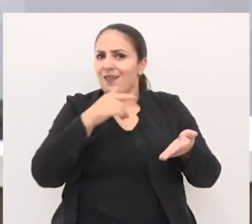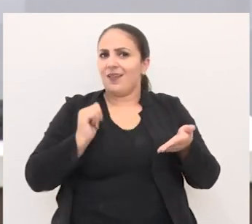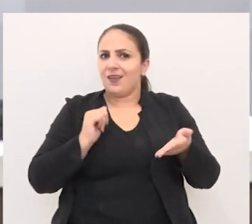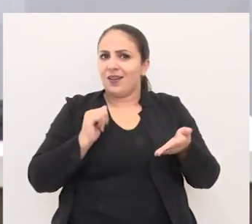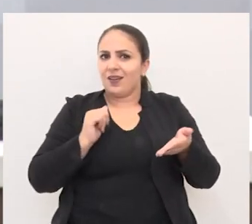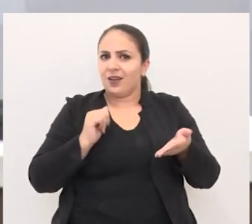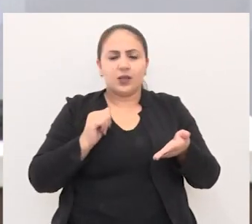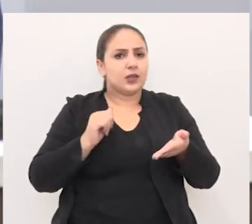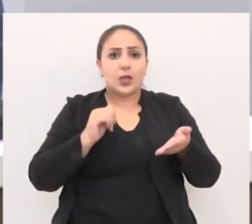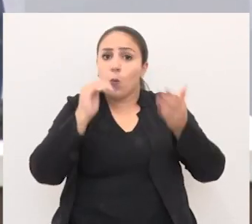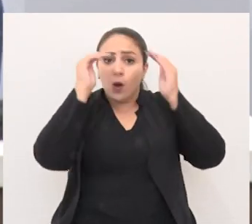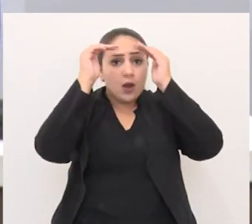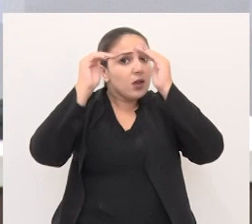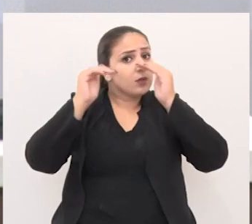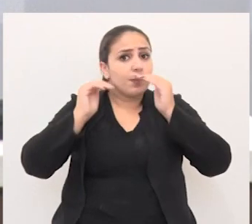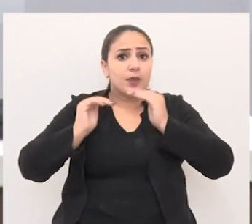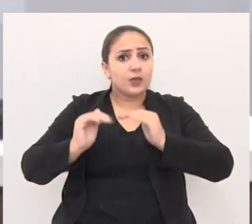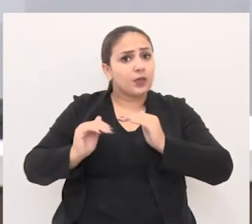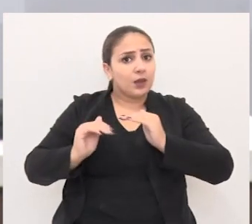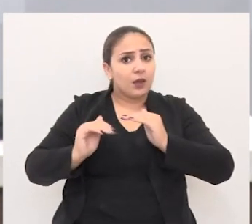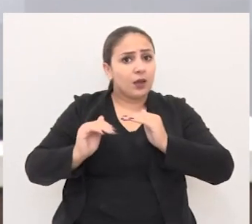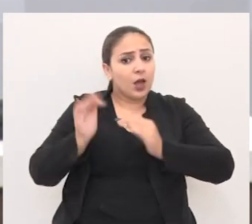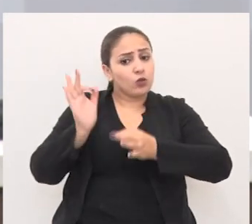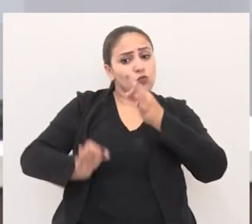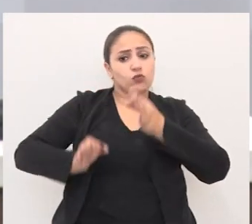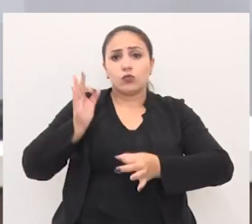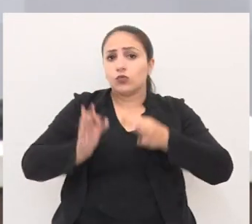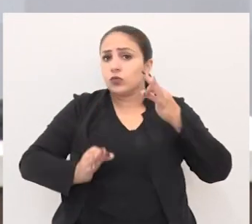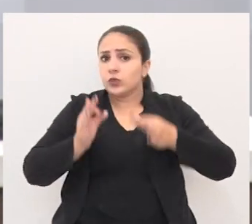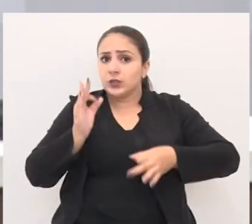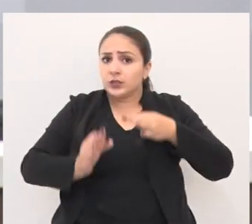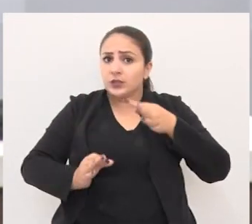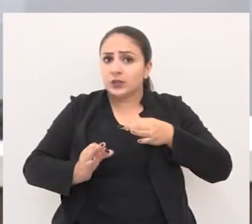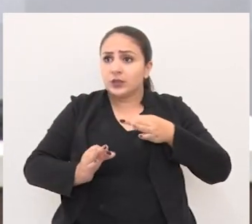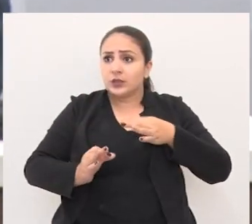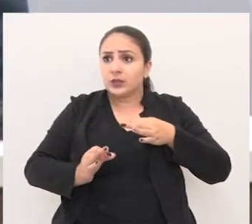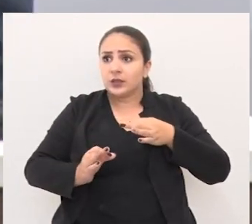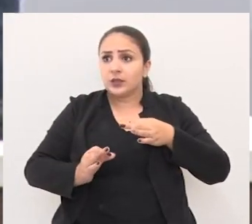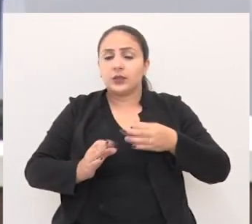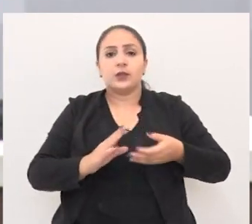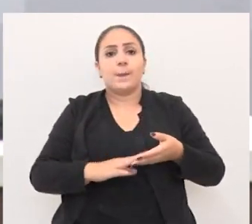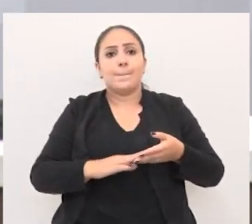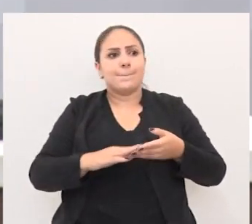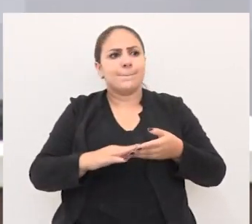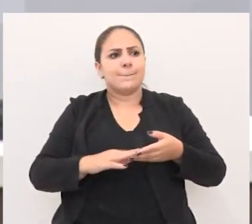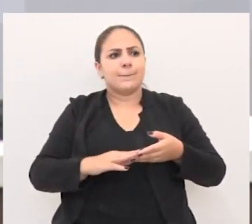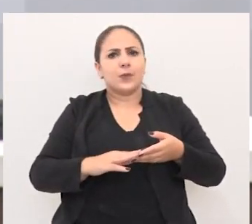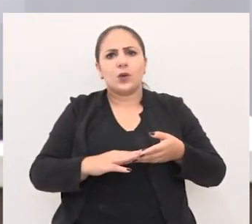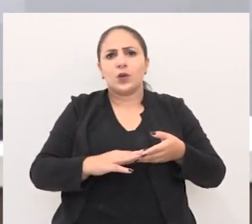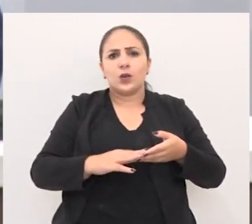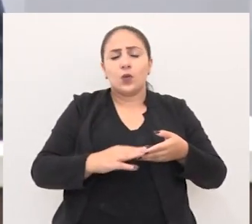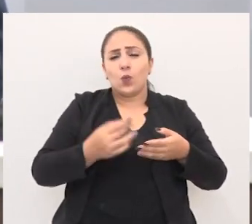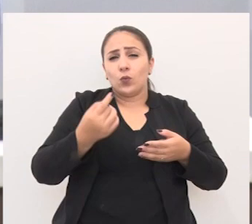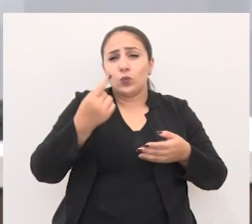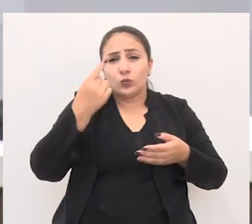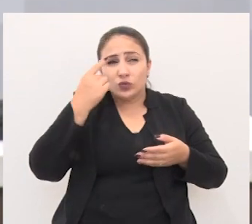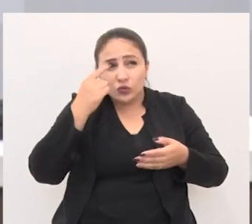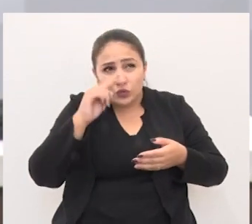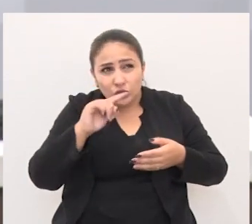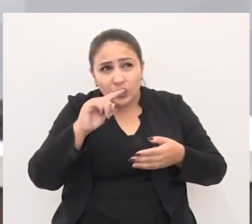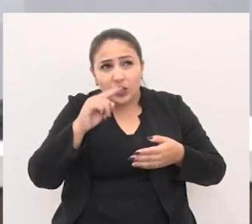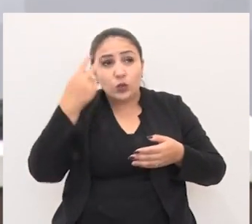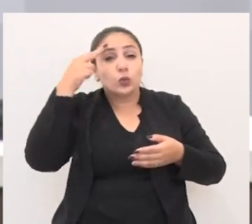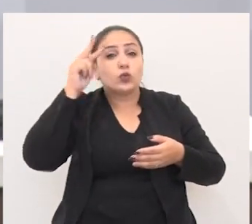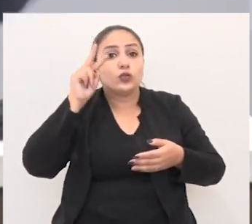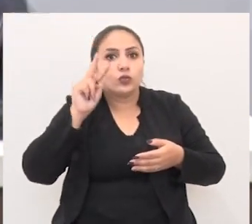e, não atendendo a ordem judicial, ficou mais um dia de comício, mais uma noite de comício e